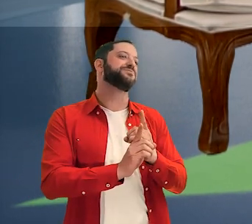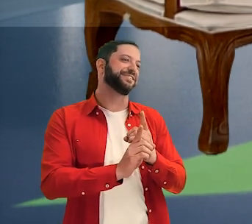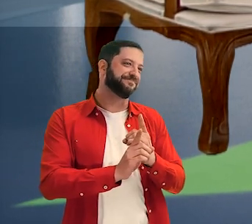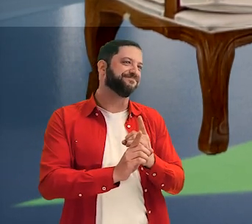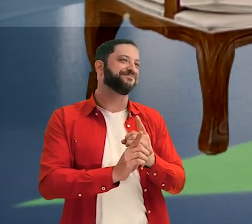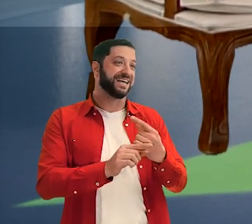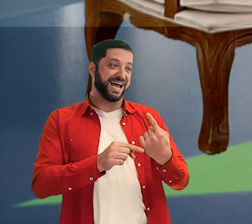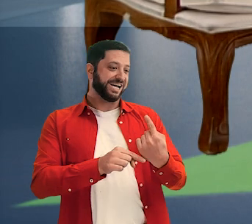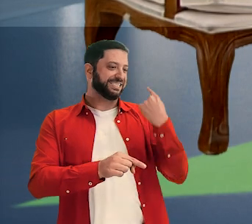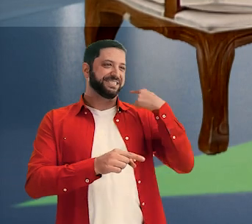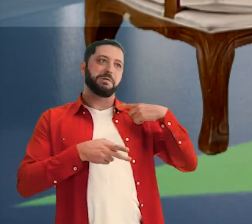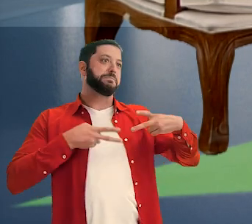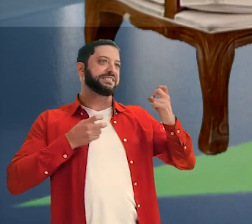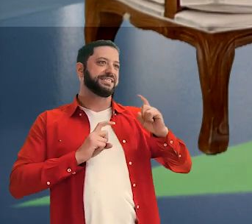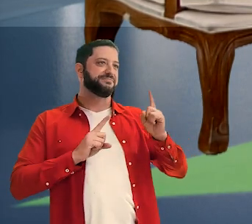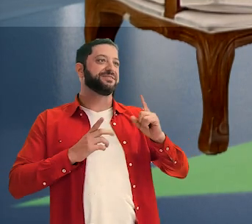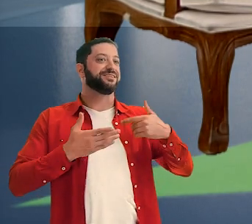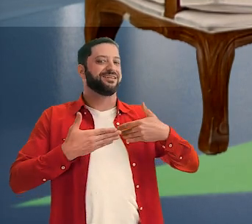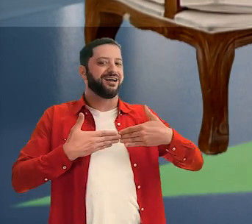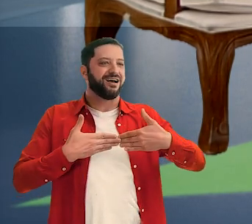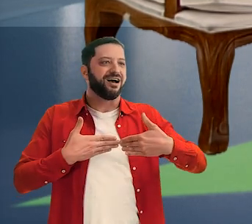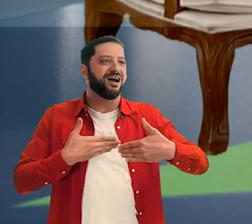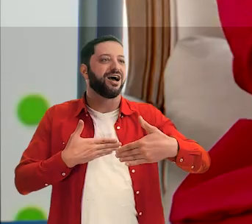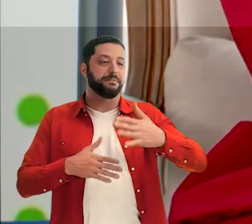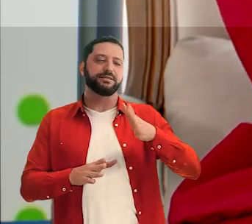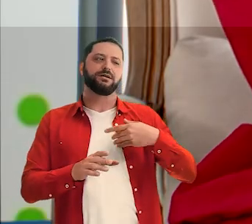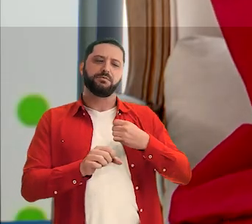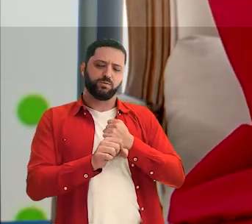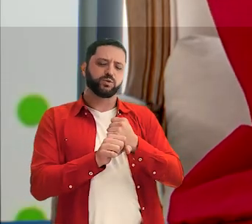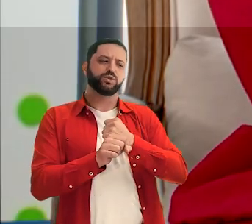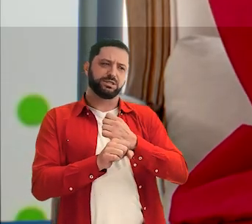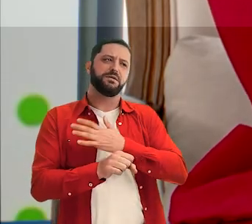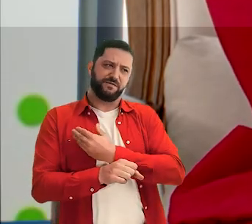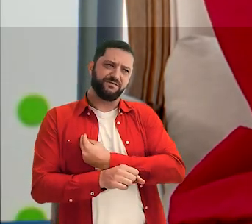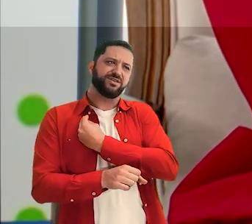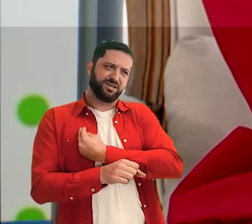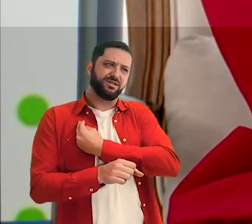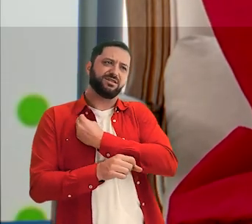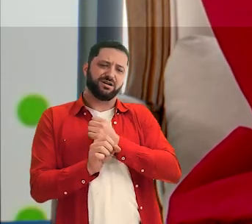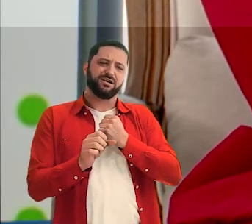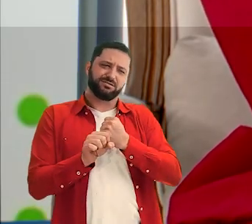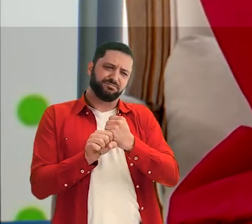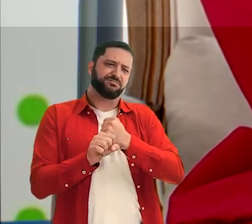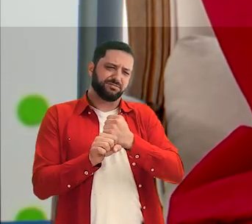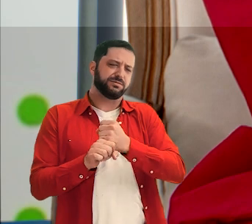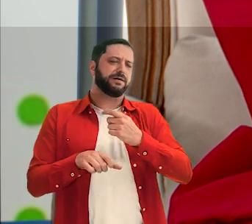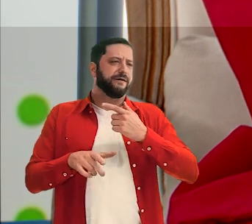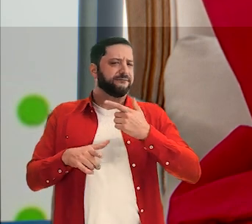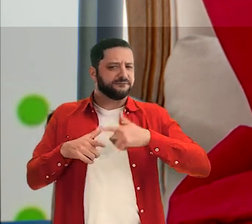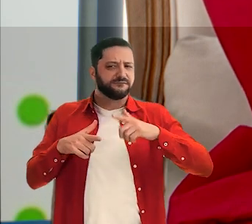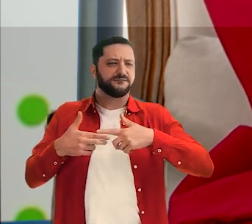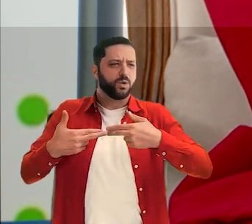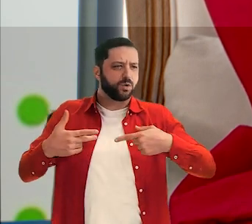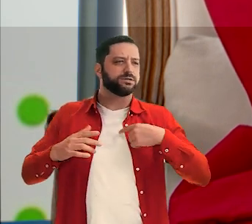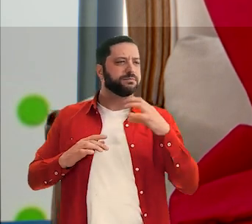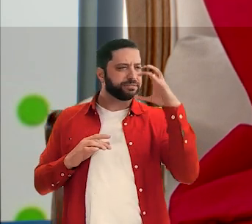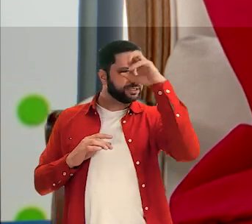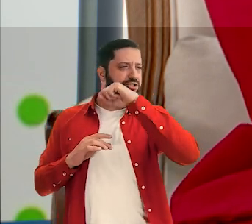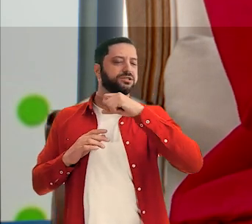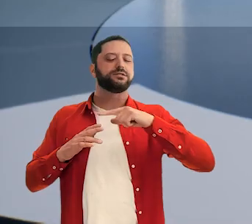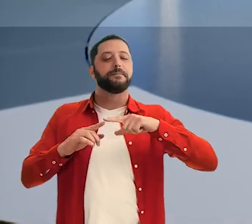que talvez eu não tinha enxergado durante tanto tempo, mas houve uma formação ao longo da vida. E aí eu fui pesquisar e estudar muito